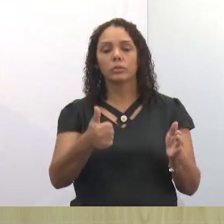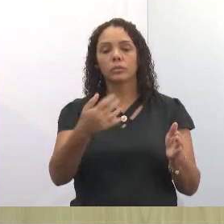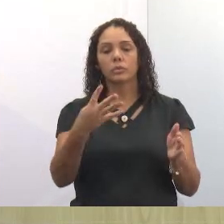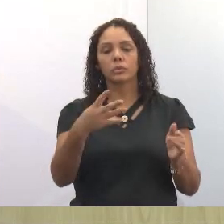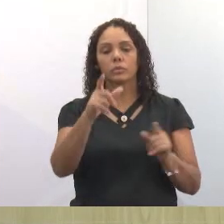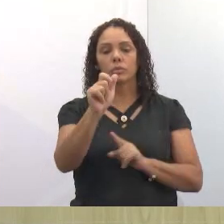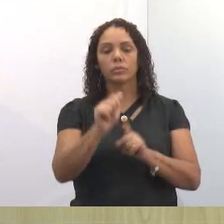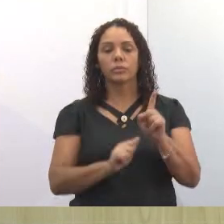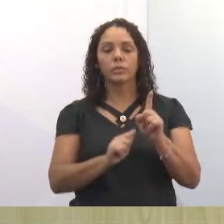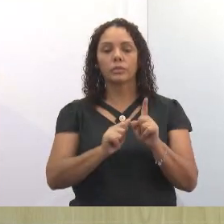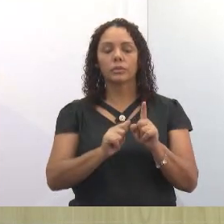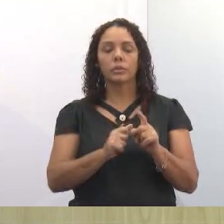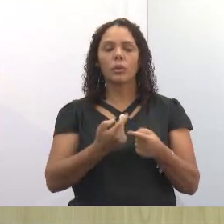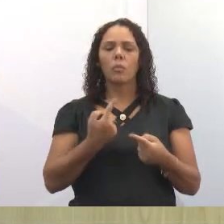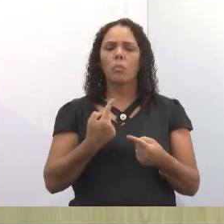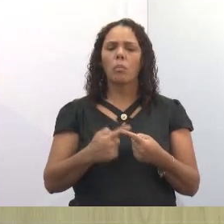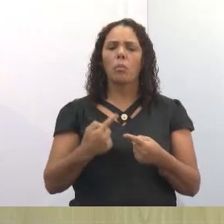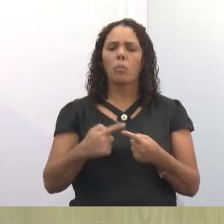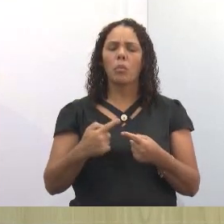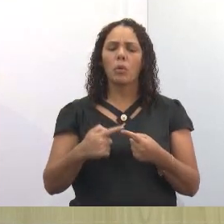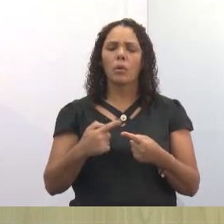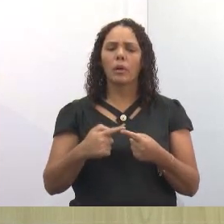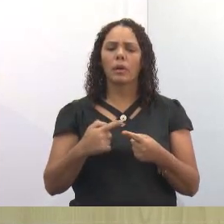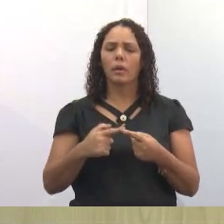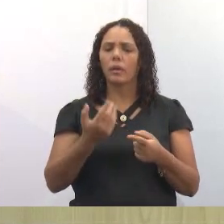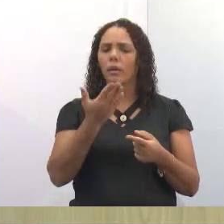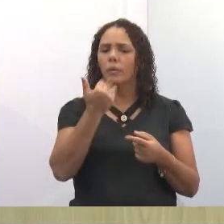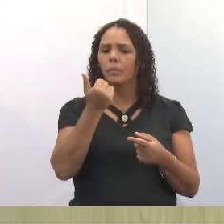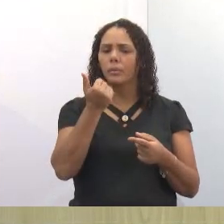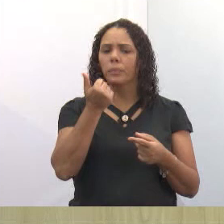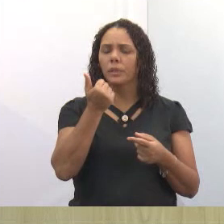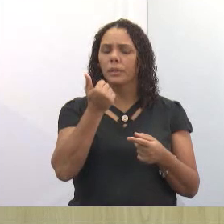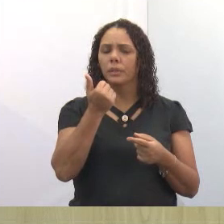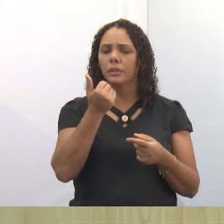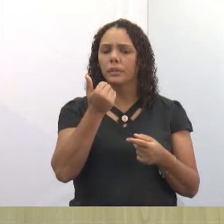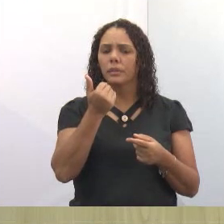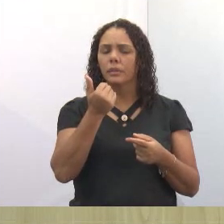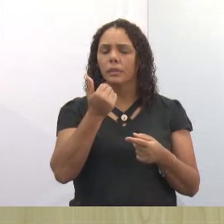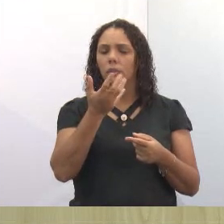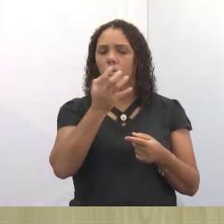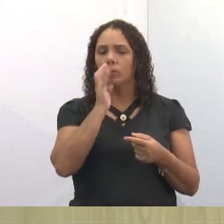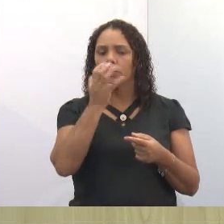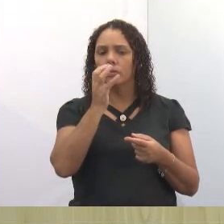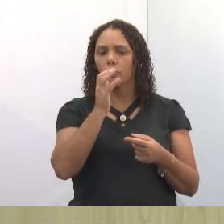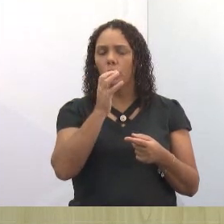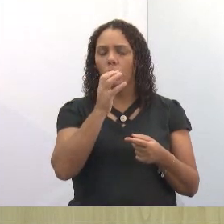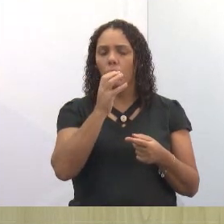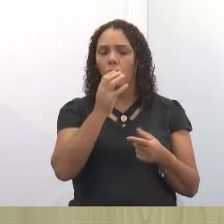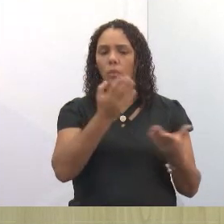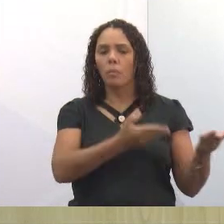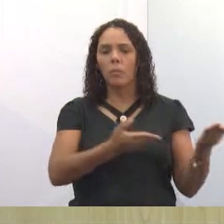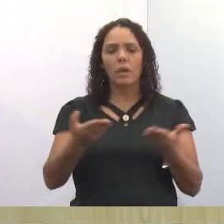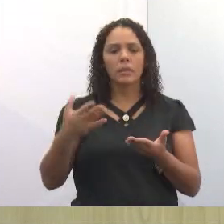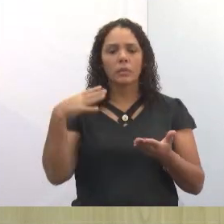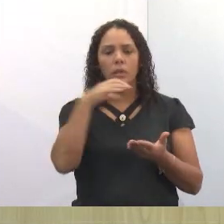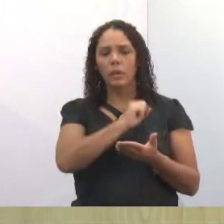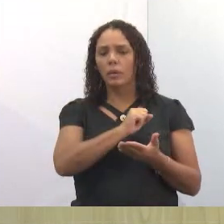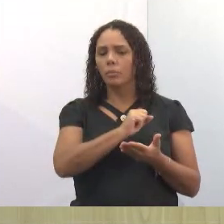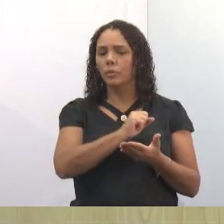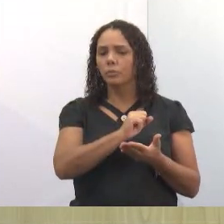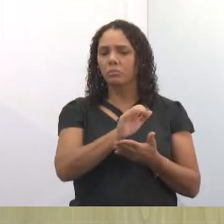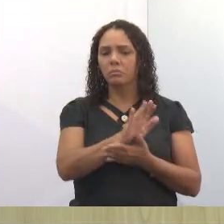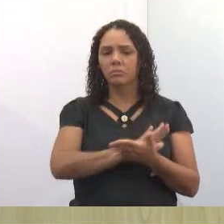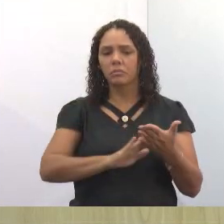sobressalentes. Por qual motivo essa ração não é repassada de imediato às ONGs